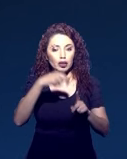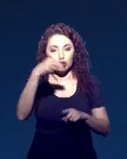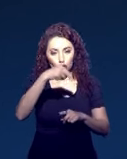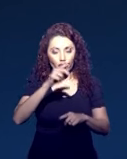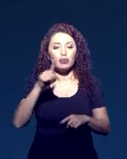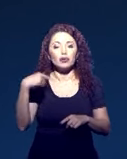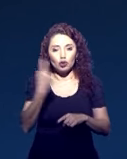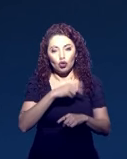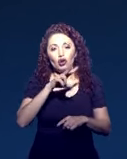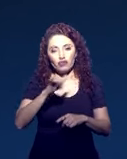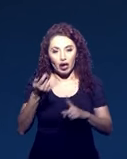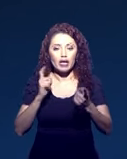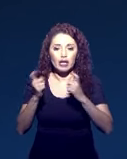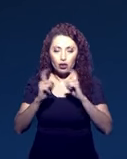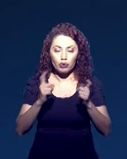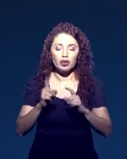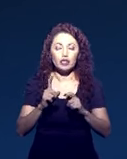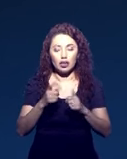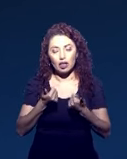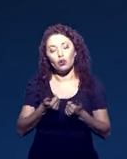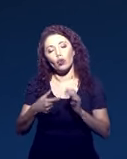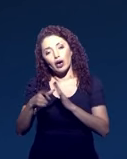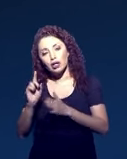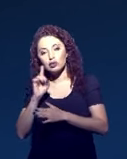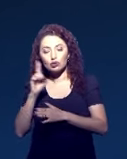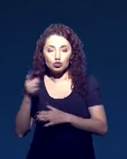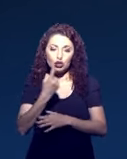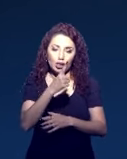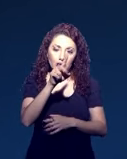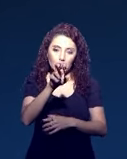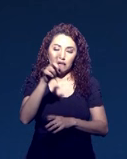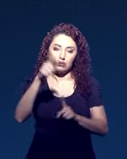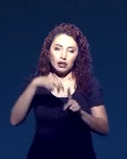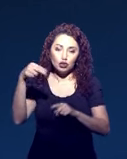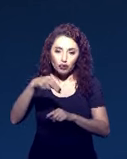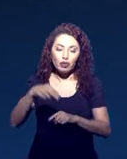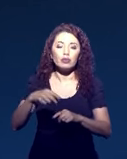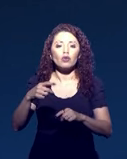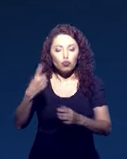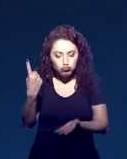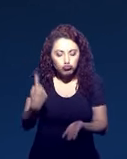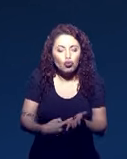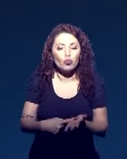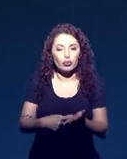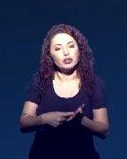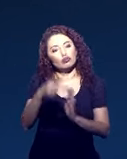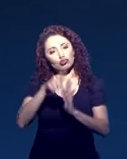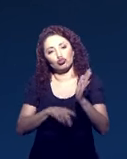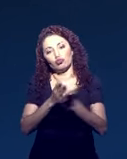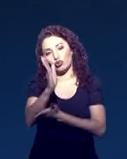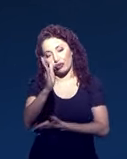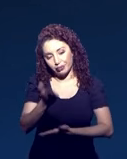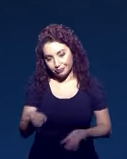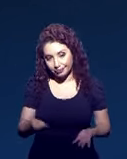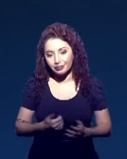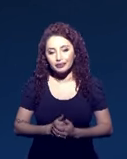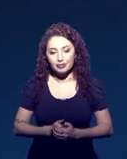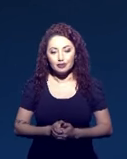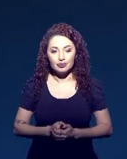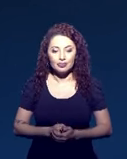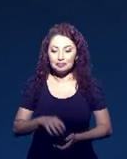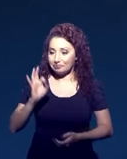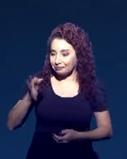também sessões na véspera do 15 de Novembro com o compromisso de aprovarmos todos esses projetos bom Presidente o